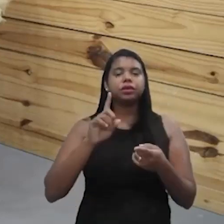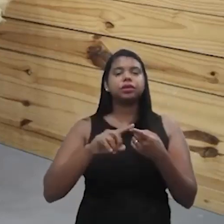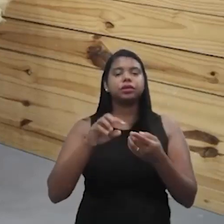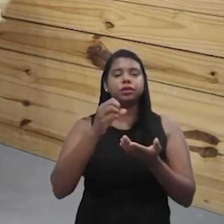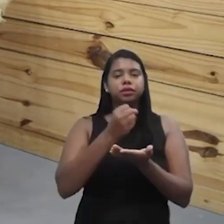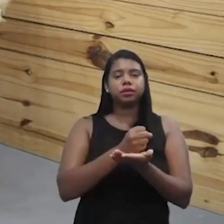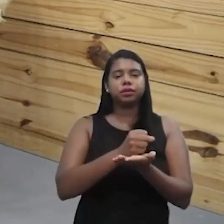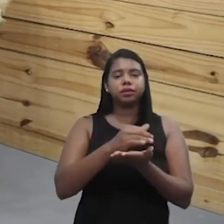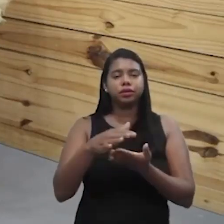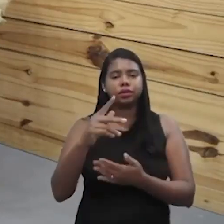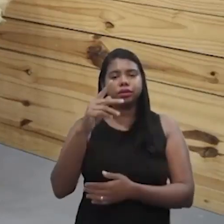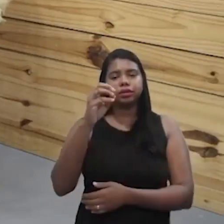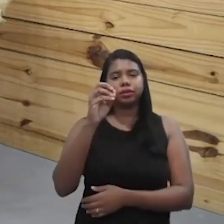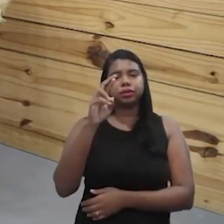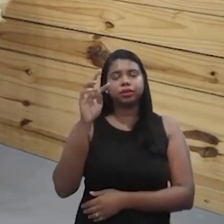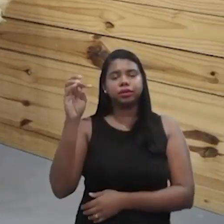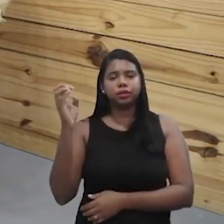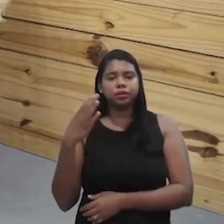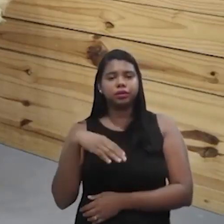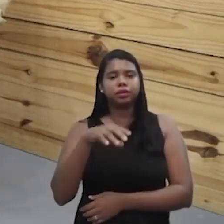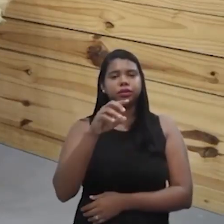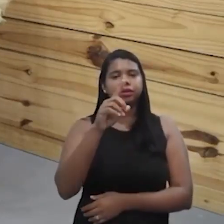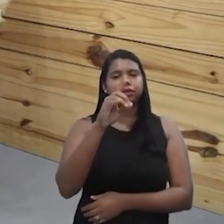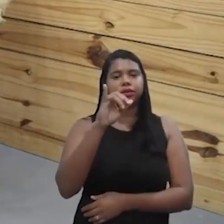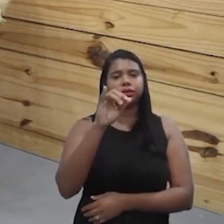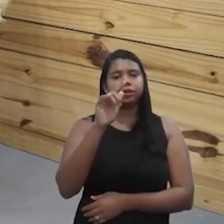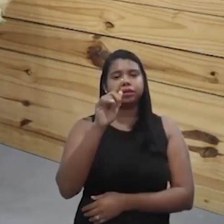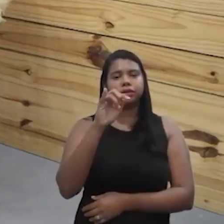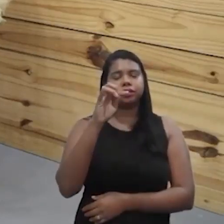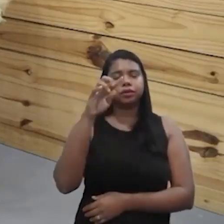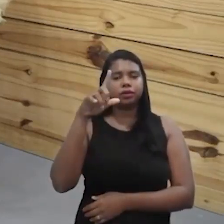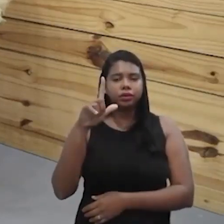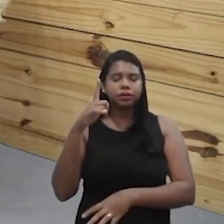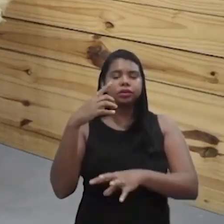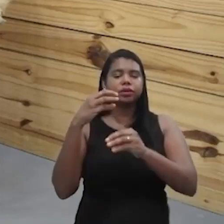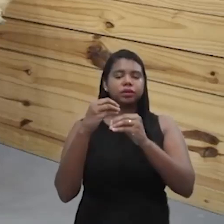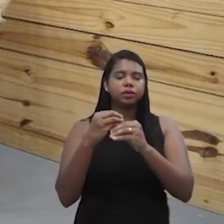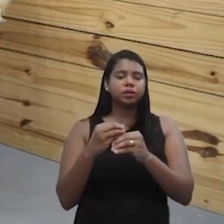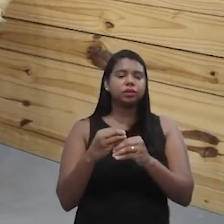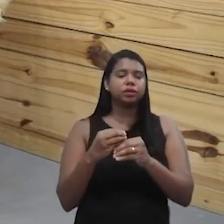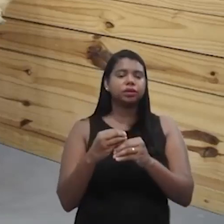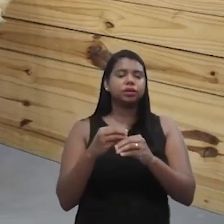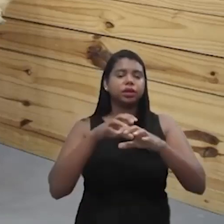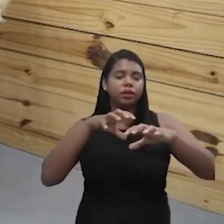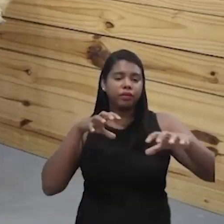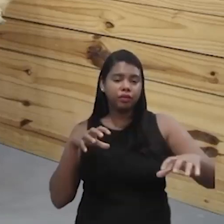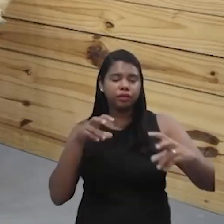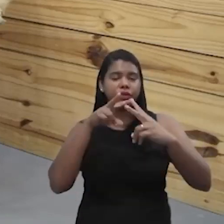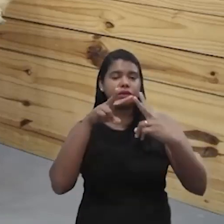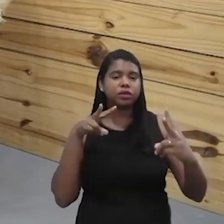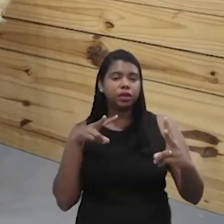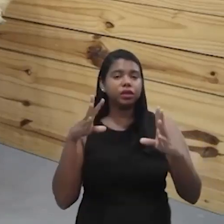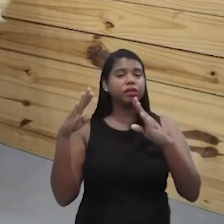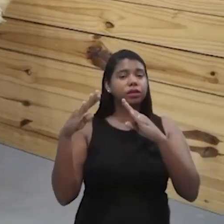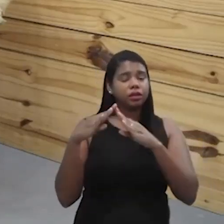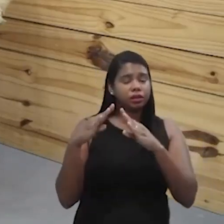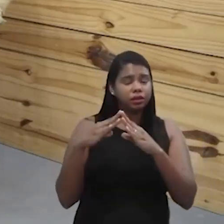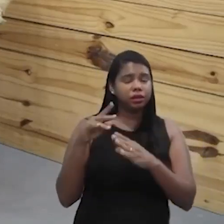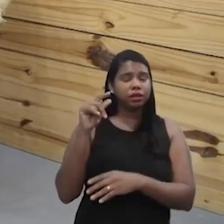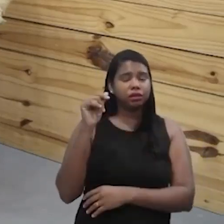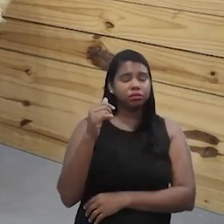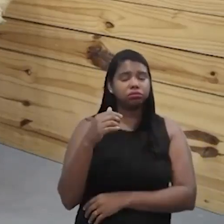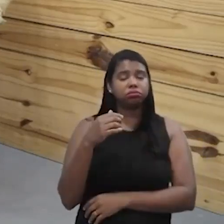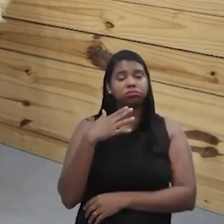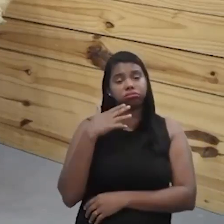aí você comparece um dia ou outro lá para trabalhar e o resto do expediente você faz de casa. E com salários bem mais